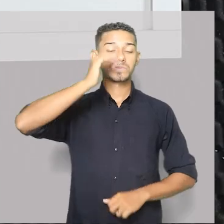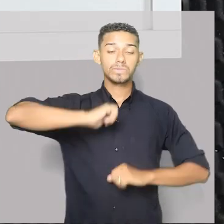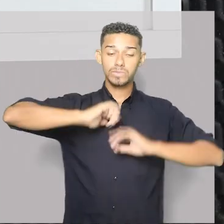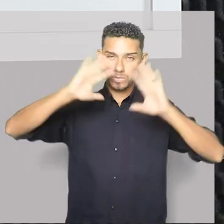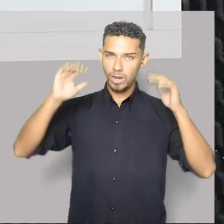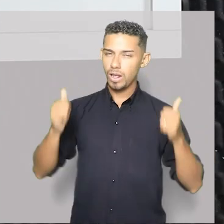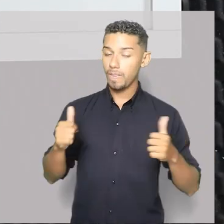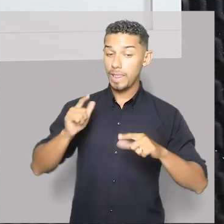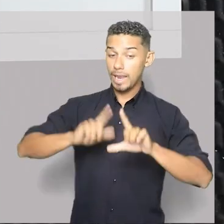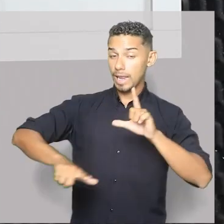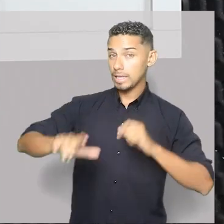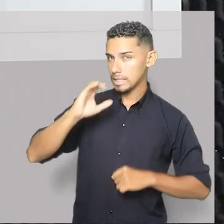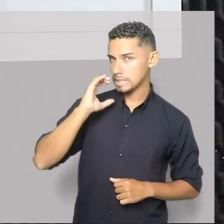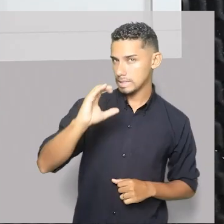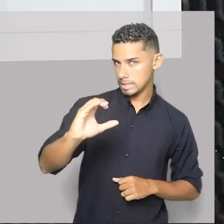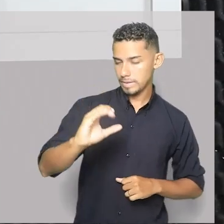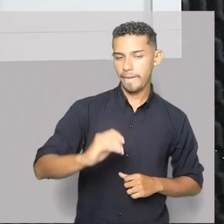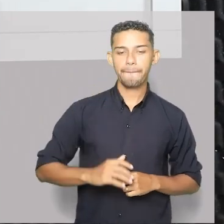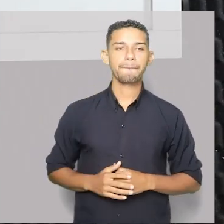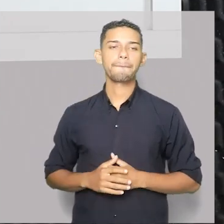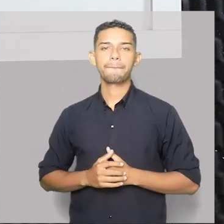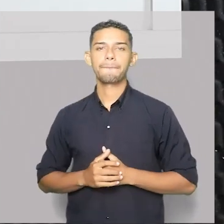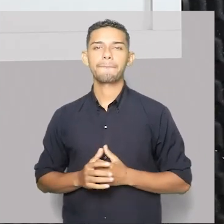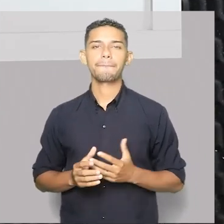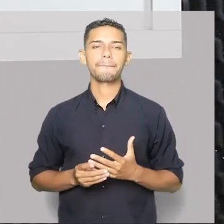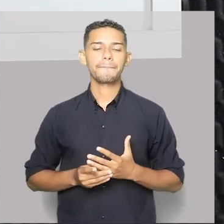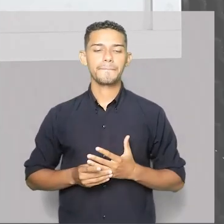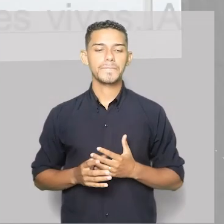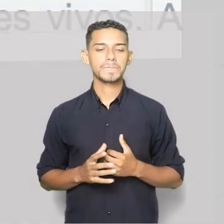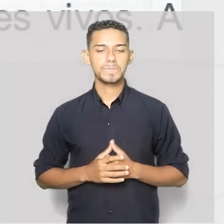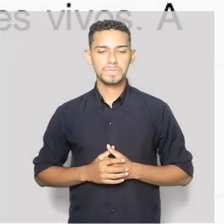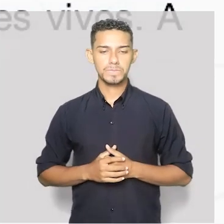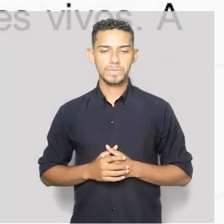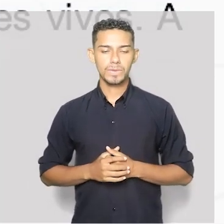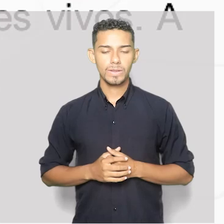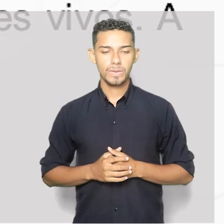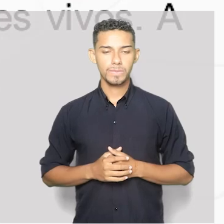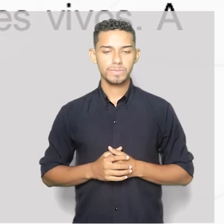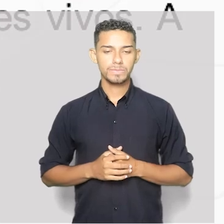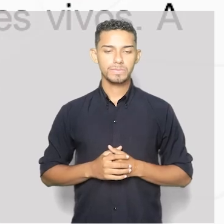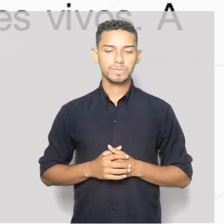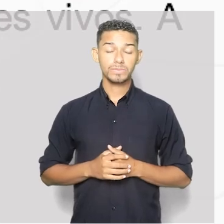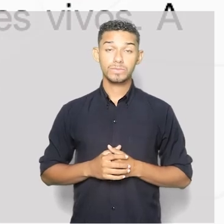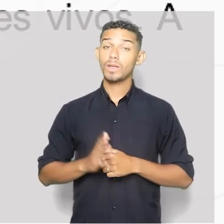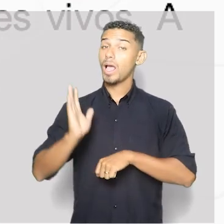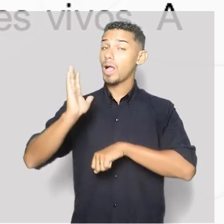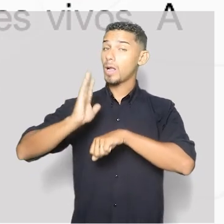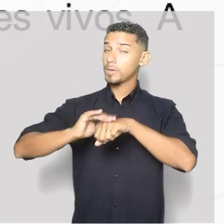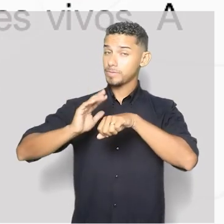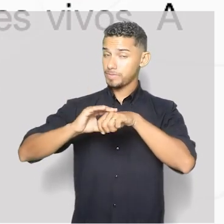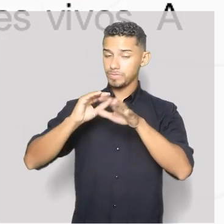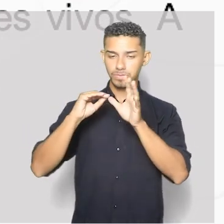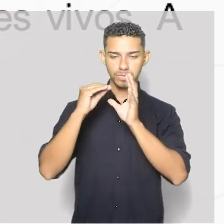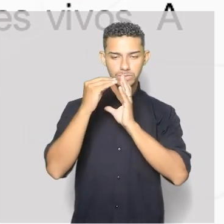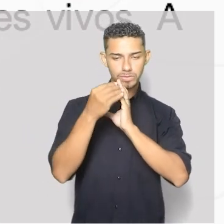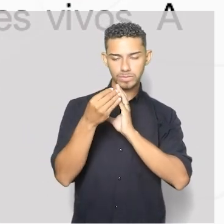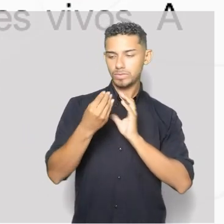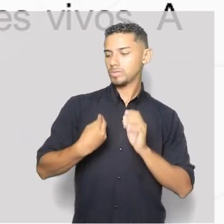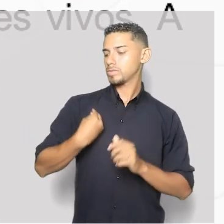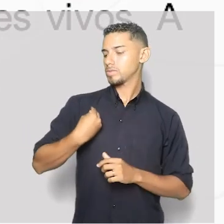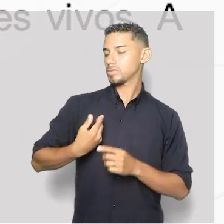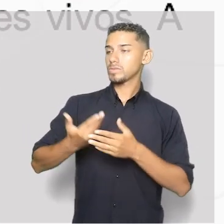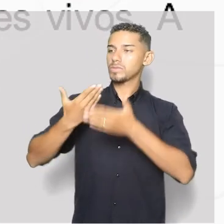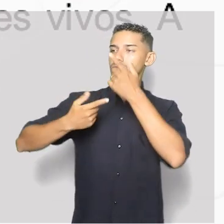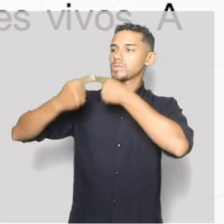Então, letra C pra gente nessa questão. Vamos para mais uma, tá? A chamada árvore da vida, uma